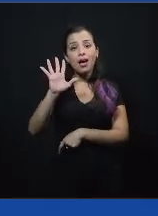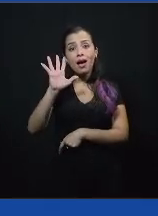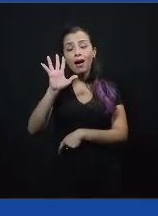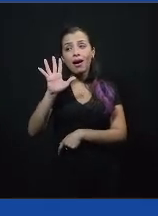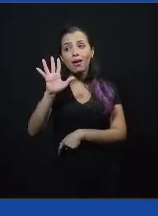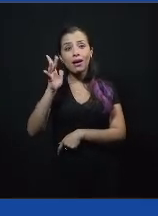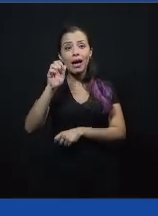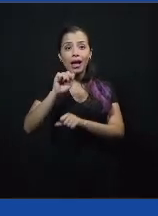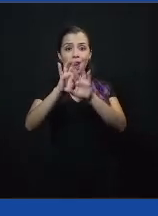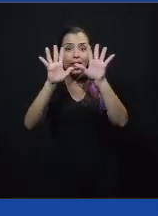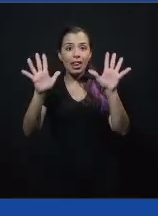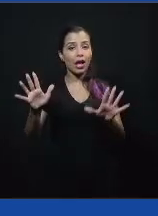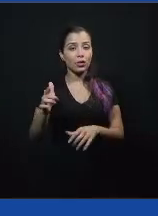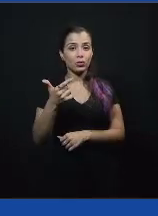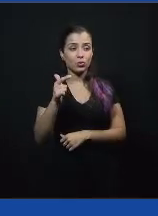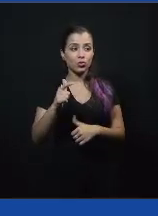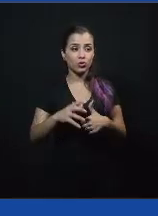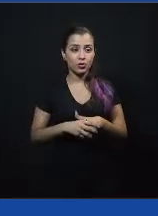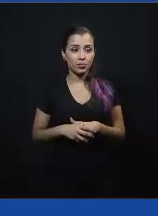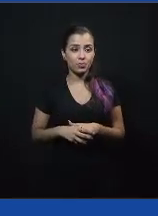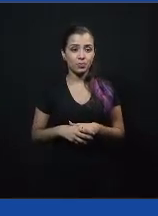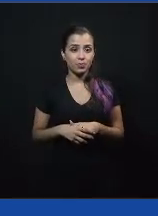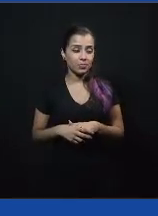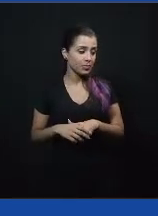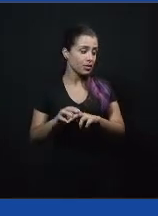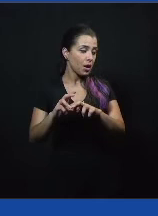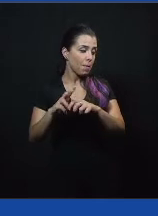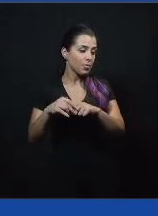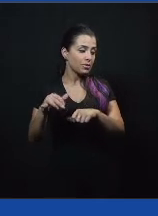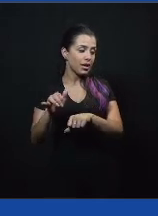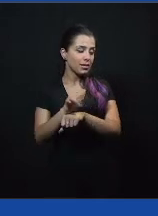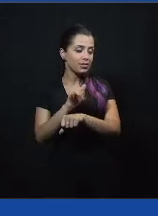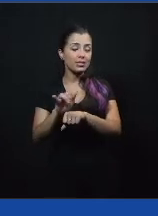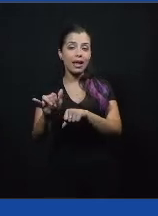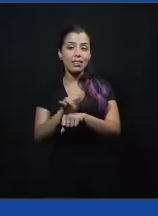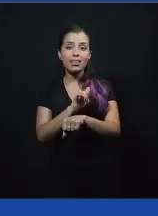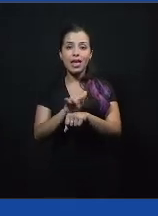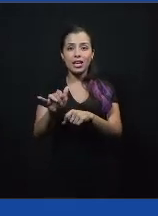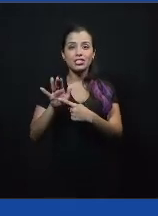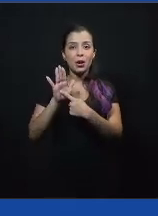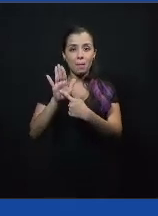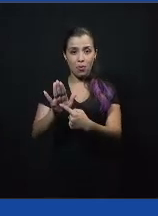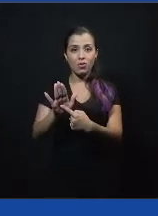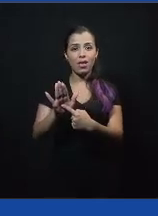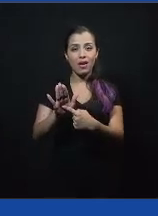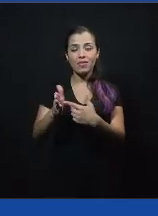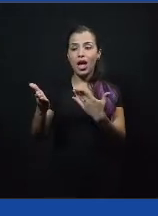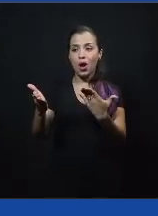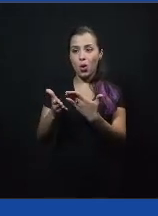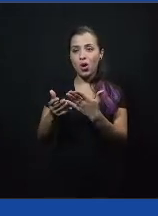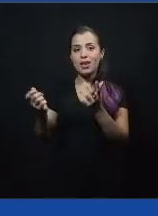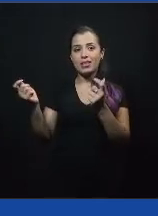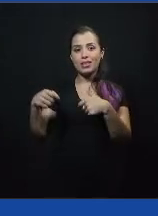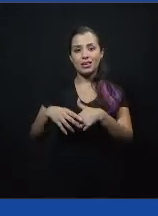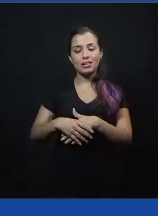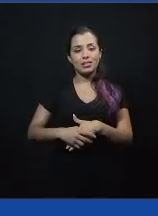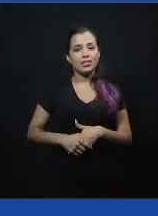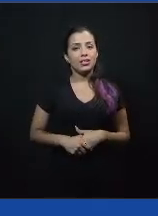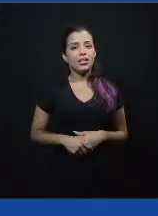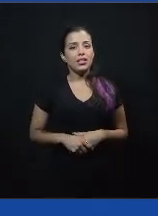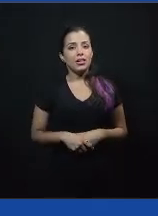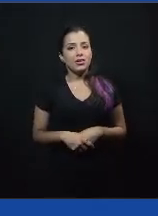mas sim com os jovens da cidade e por isso Olá seja apontava para eles feira agora pode passar